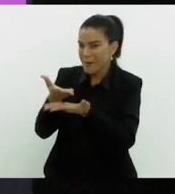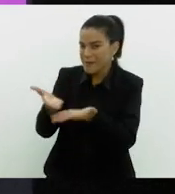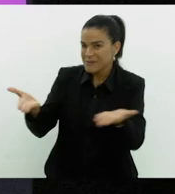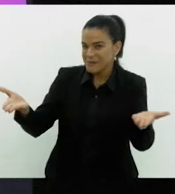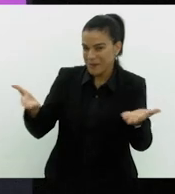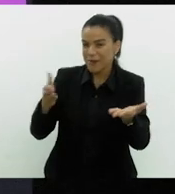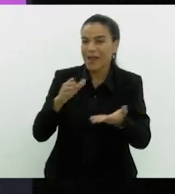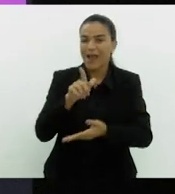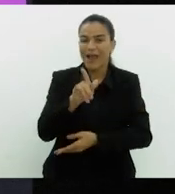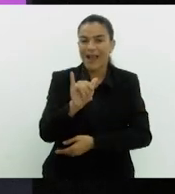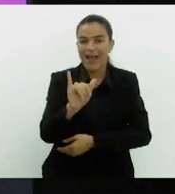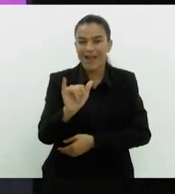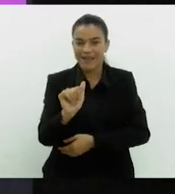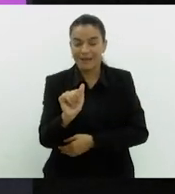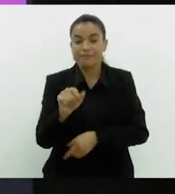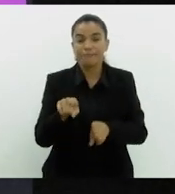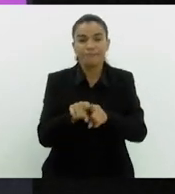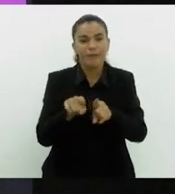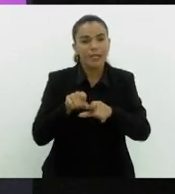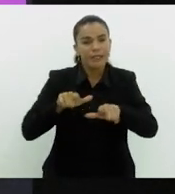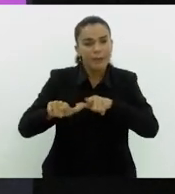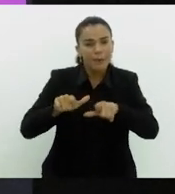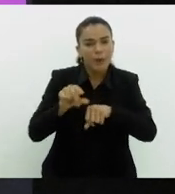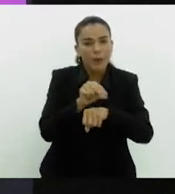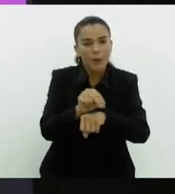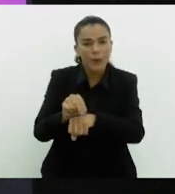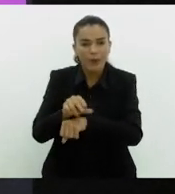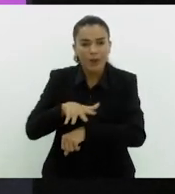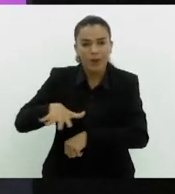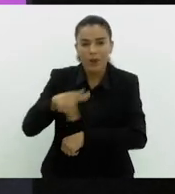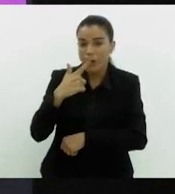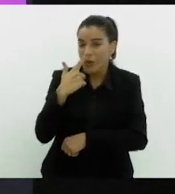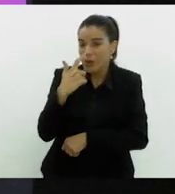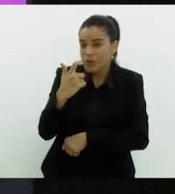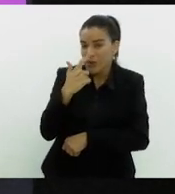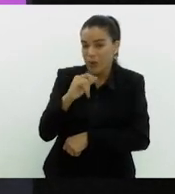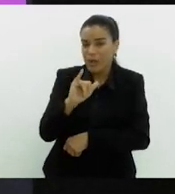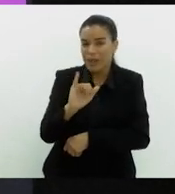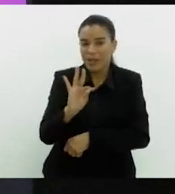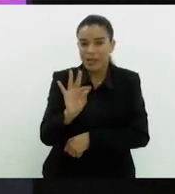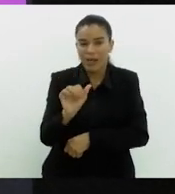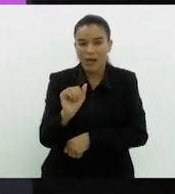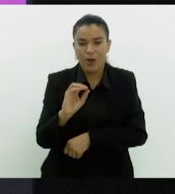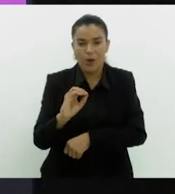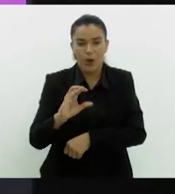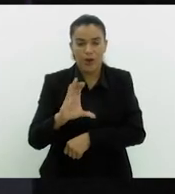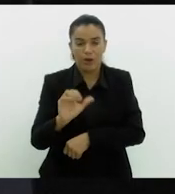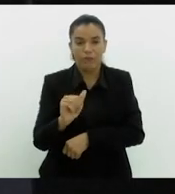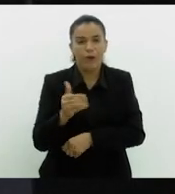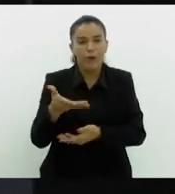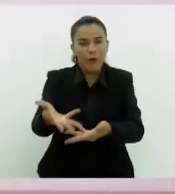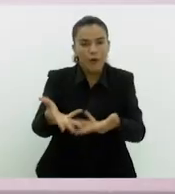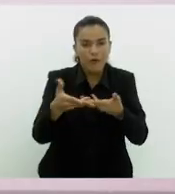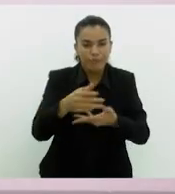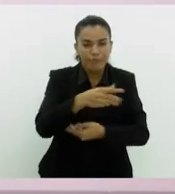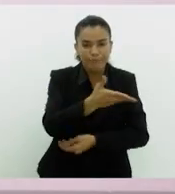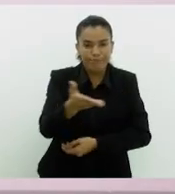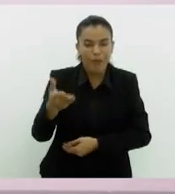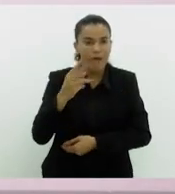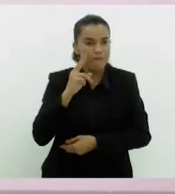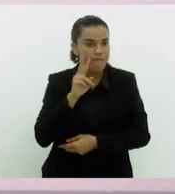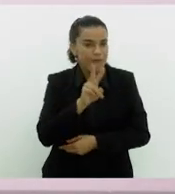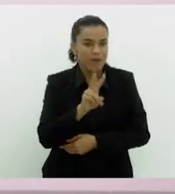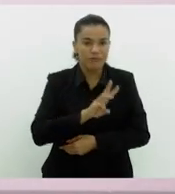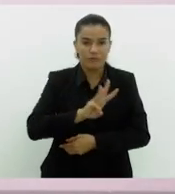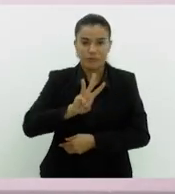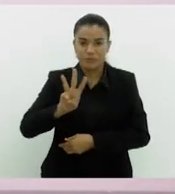Espaço Gaia, que é um dos projetos que trabalha com cuidado dentro do lixão de Itaoca. Enfim, queria convidar todo mundo para entrar no site, olhar com calma